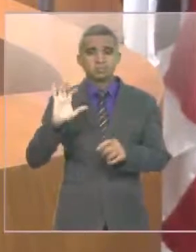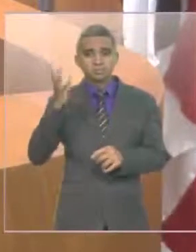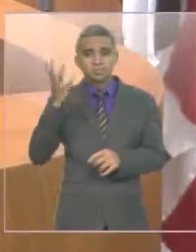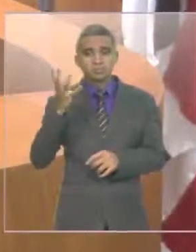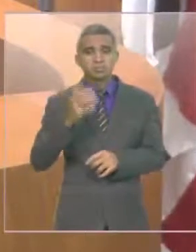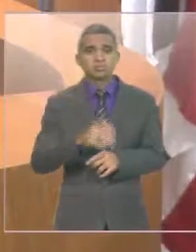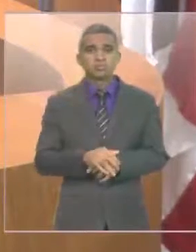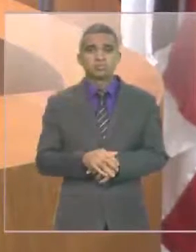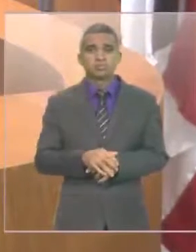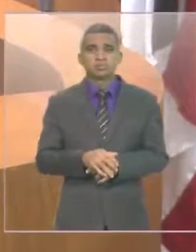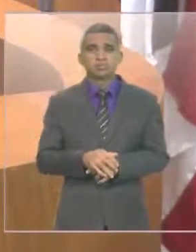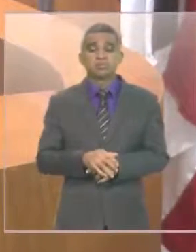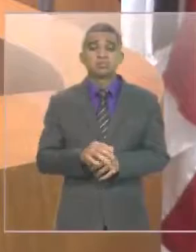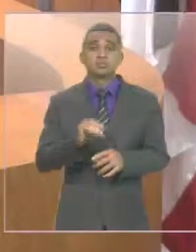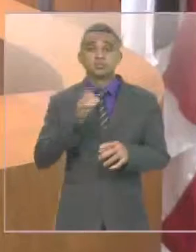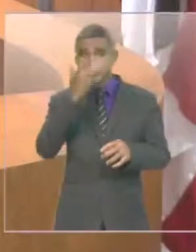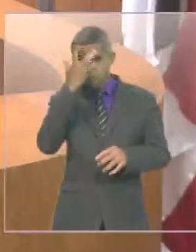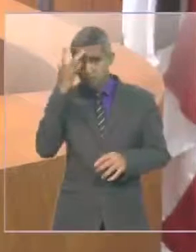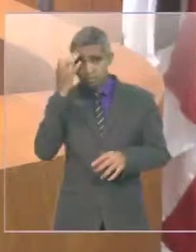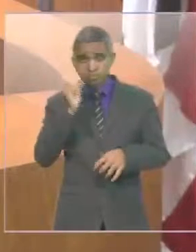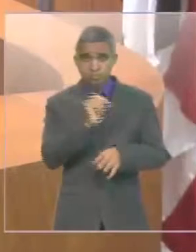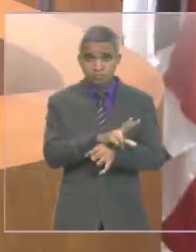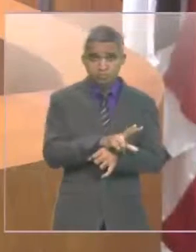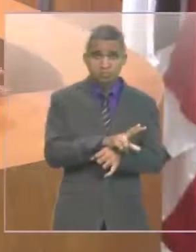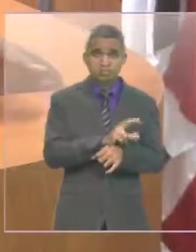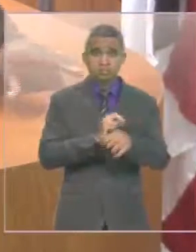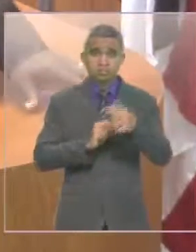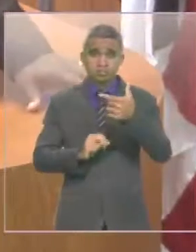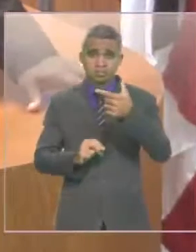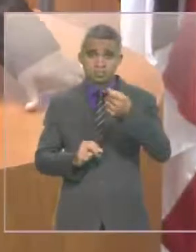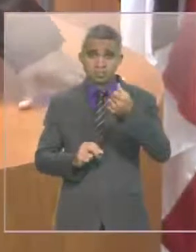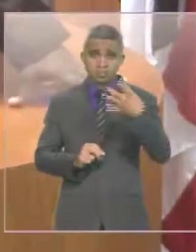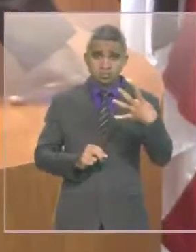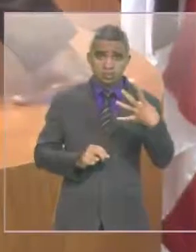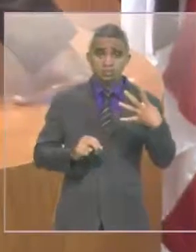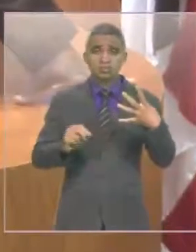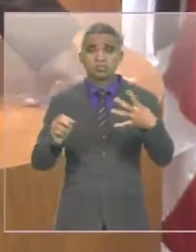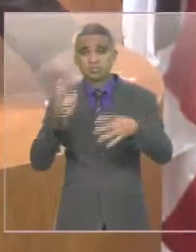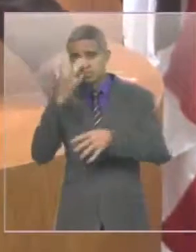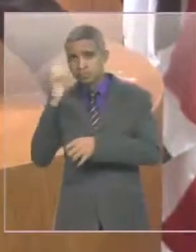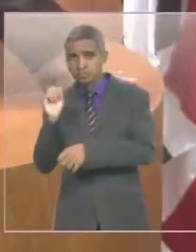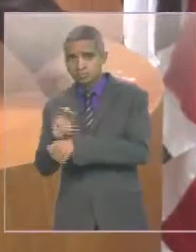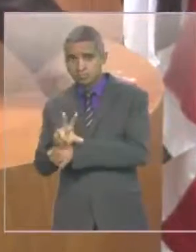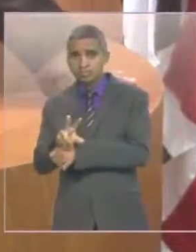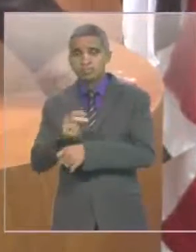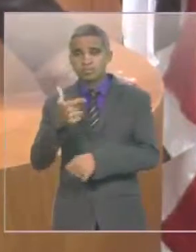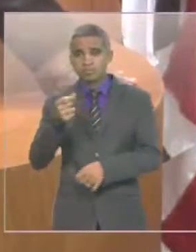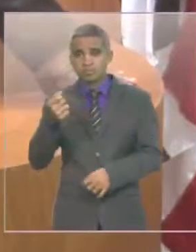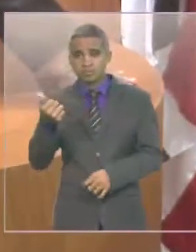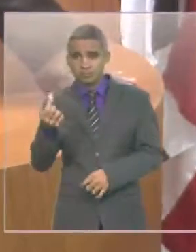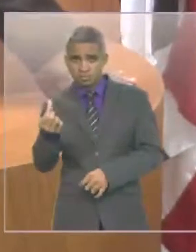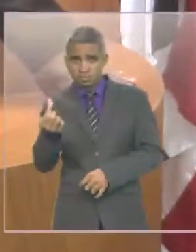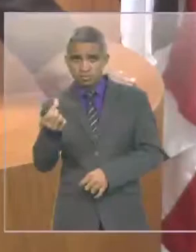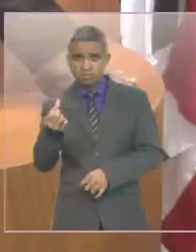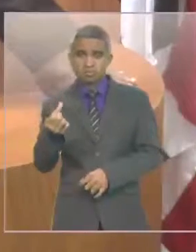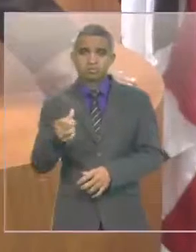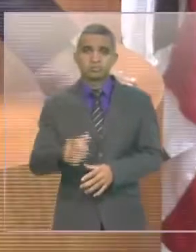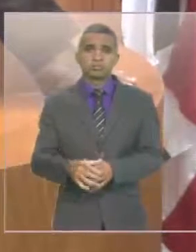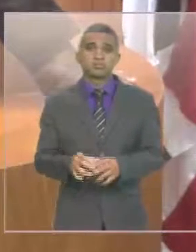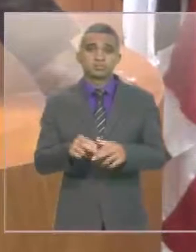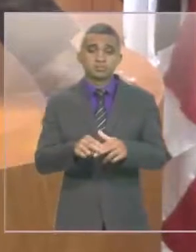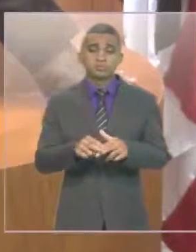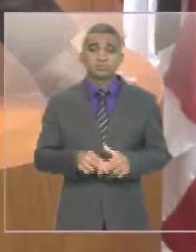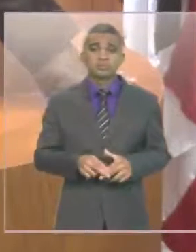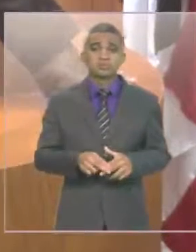esquentaram em 2016 e o cidadão do mundo 2014 a informação que nós temos